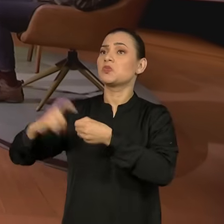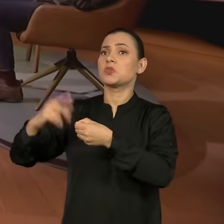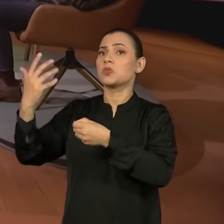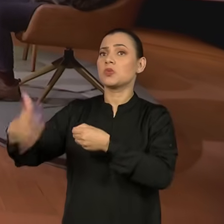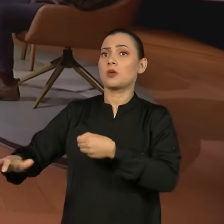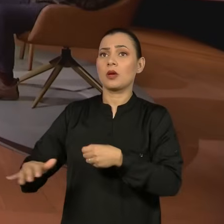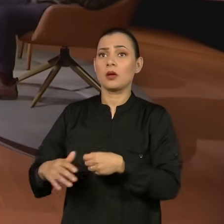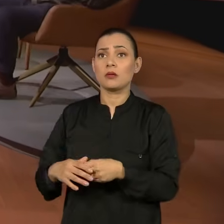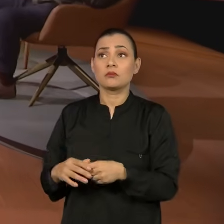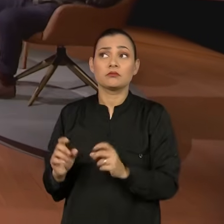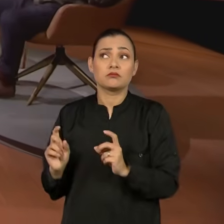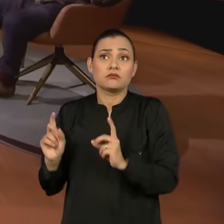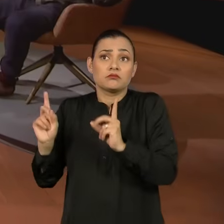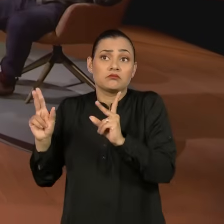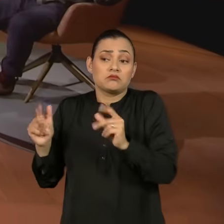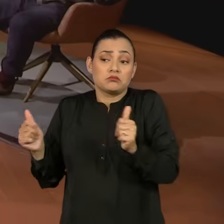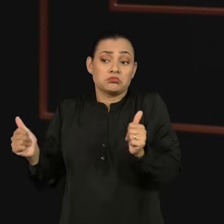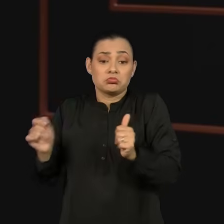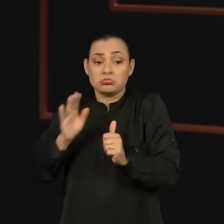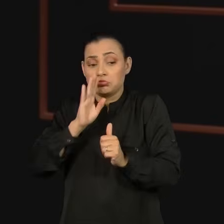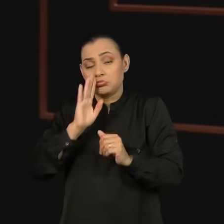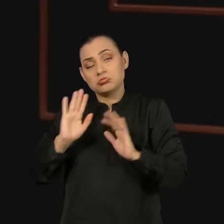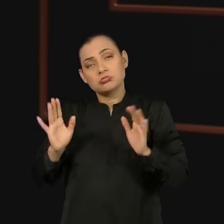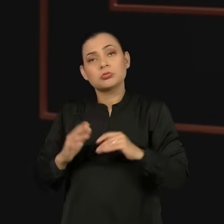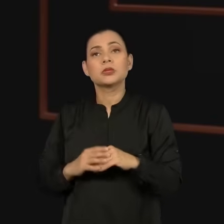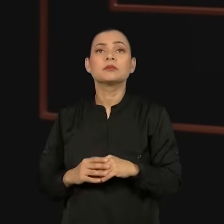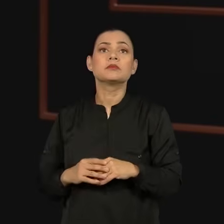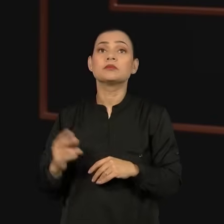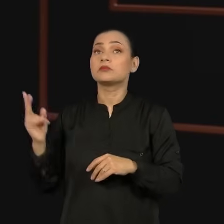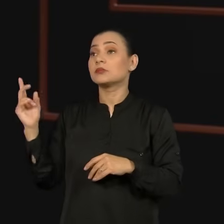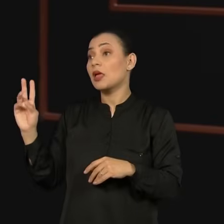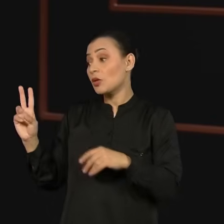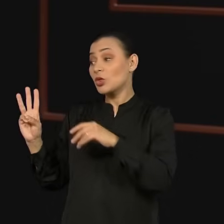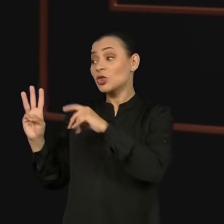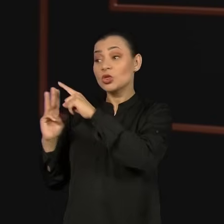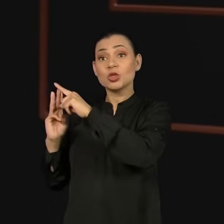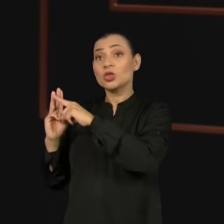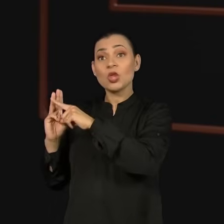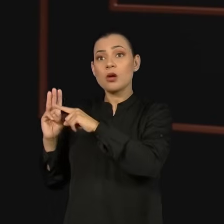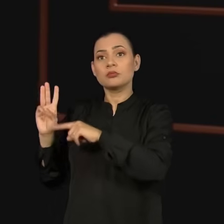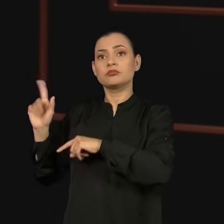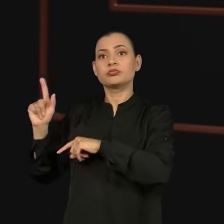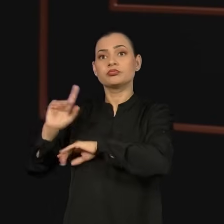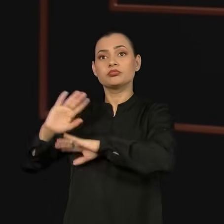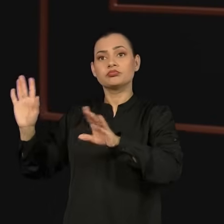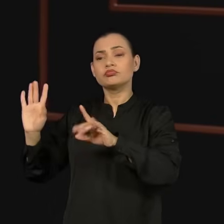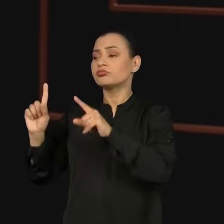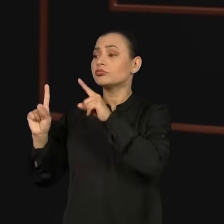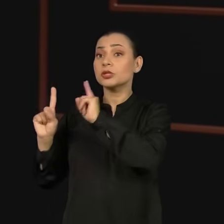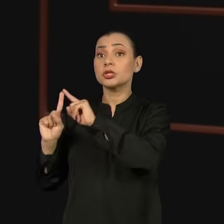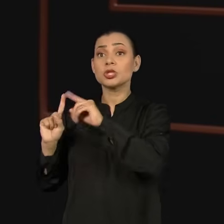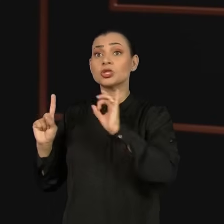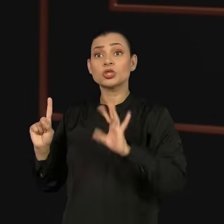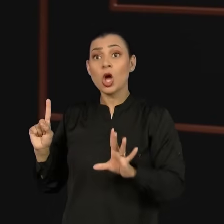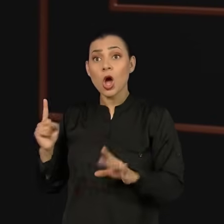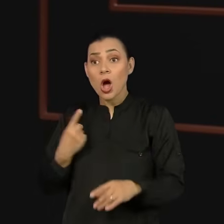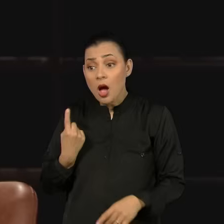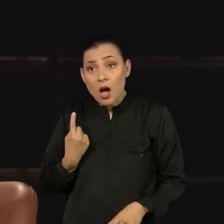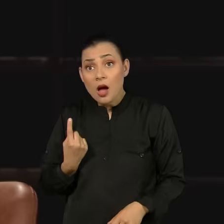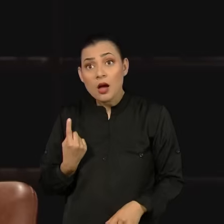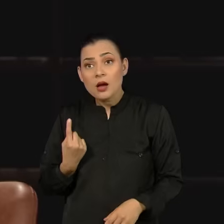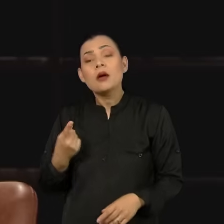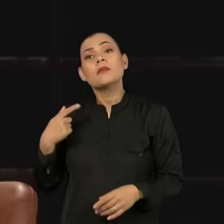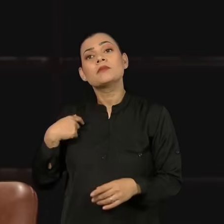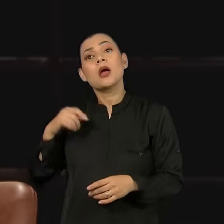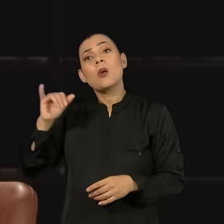um cara bem temperamental, né? E aí, na verdade, para mim foi uma oportunidade sensacional, que eu escrevi